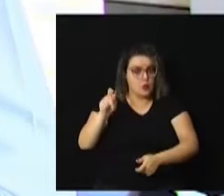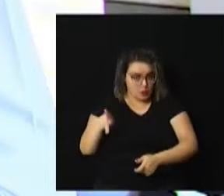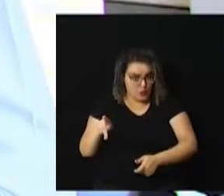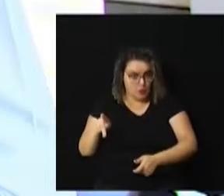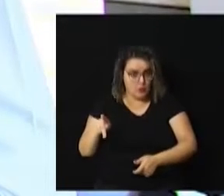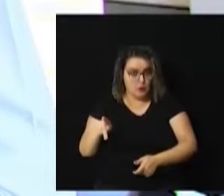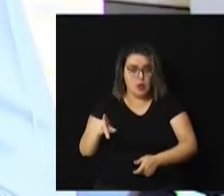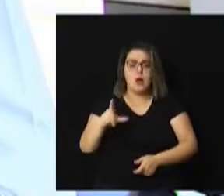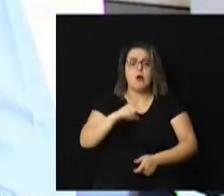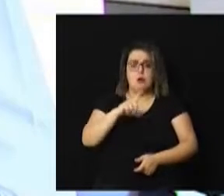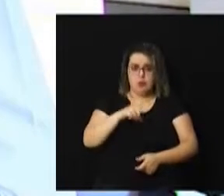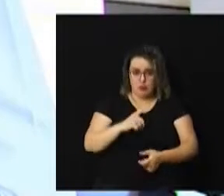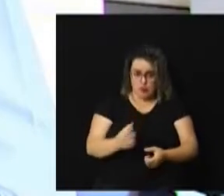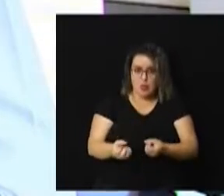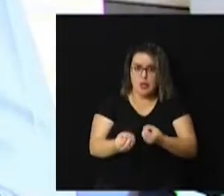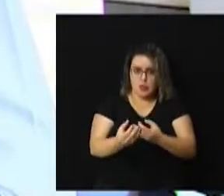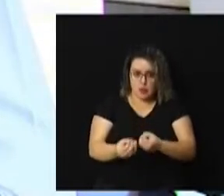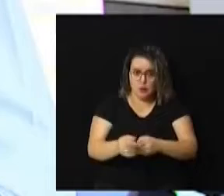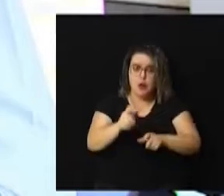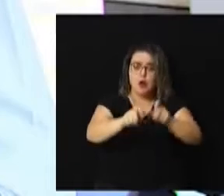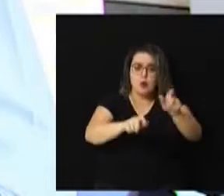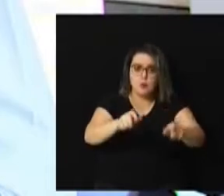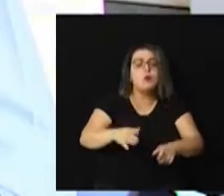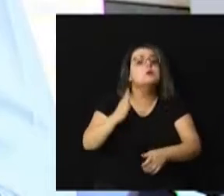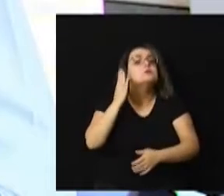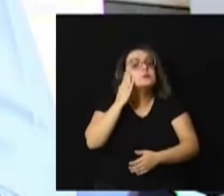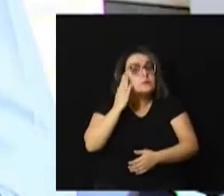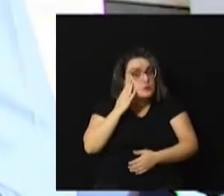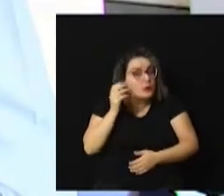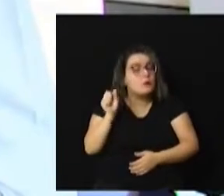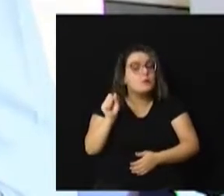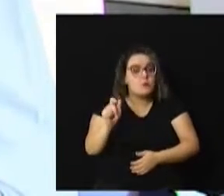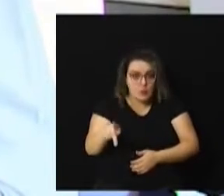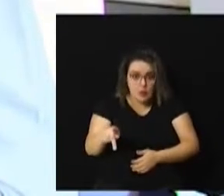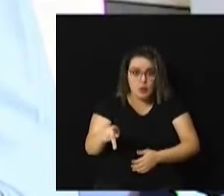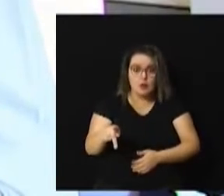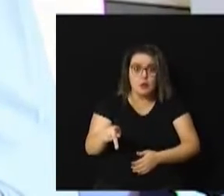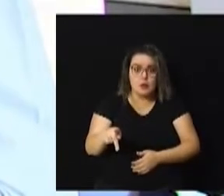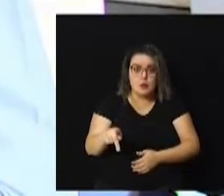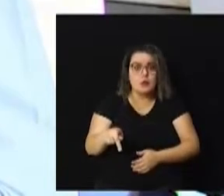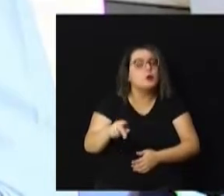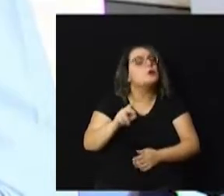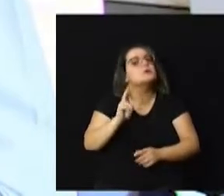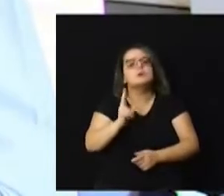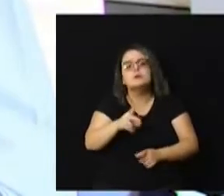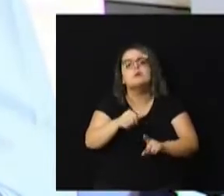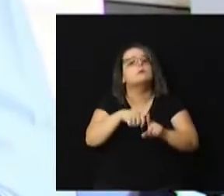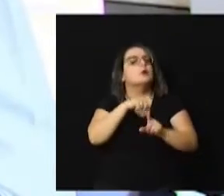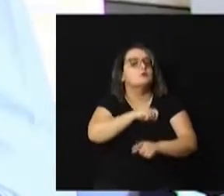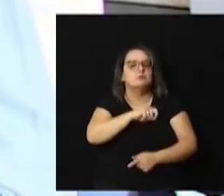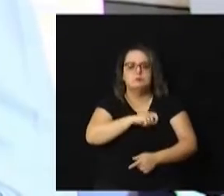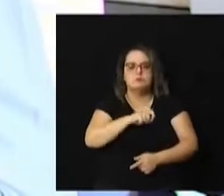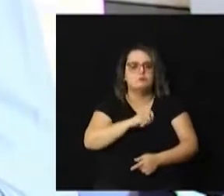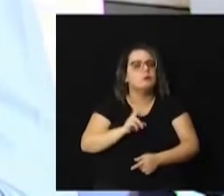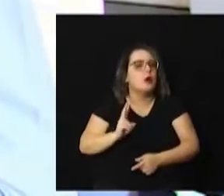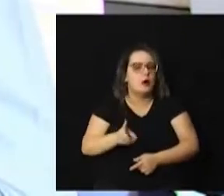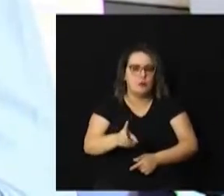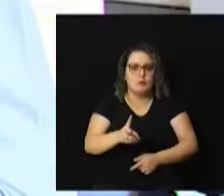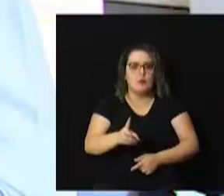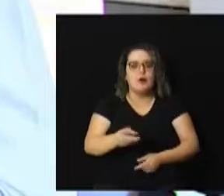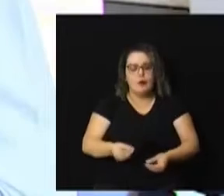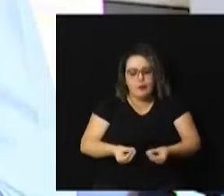pessoas aposentadas, elas têm os dados delas. As pessoas sabem que elas são aposentadas, que o dinheiro dela cai todo mês.